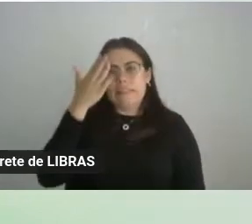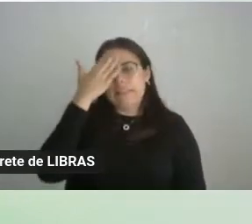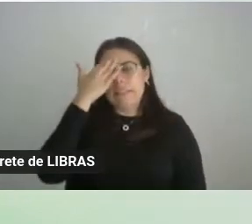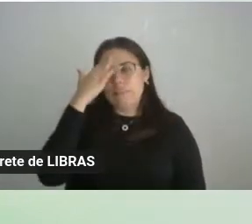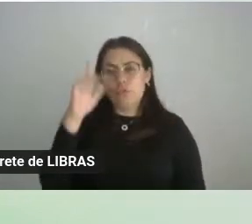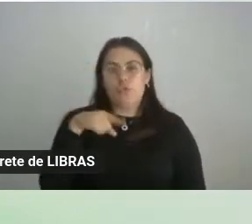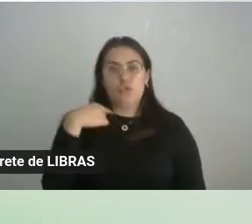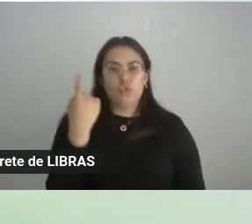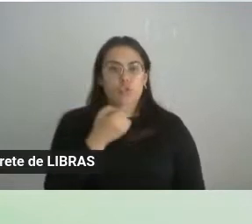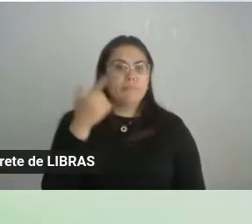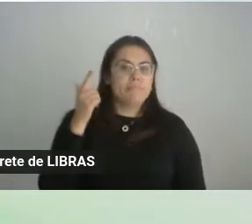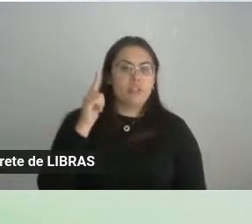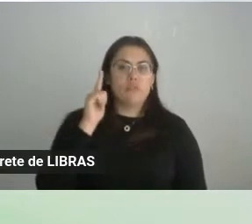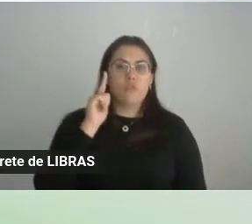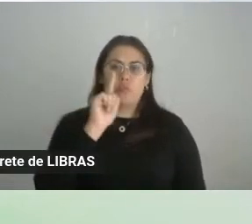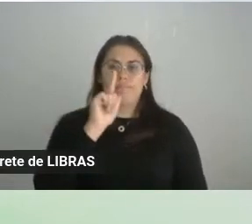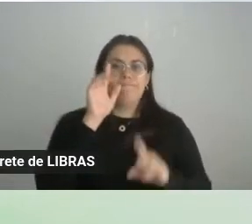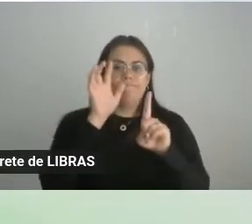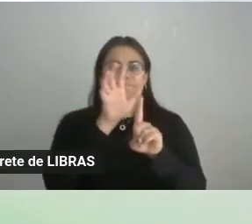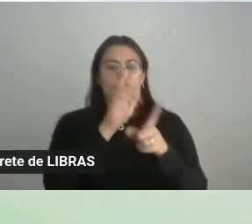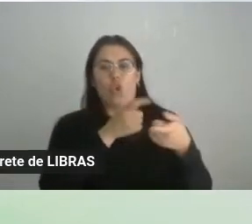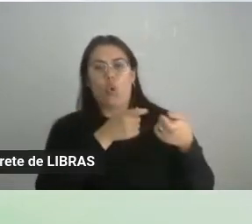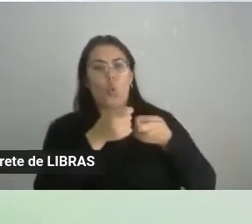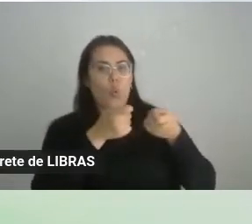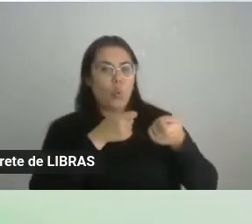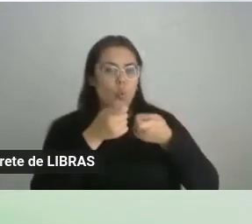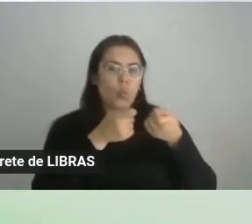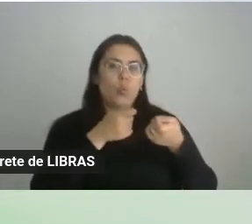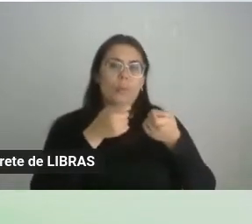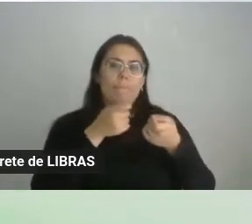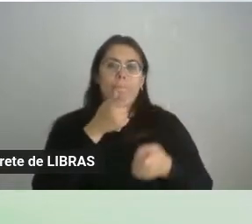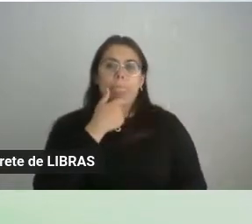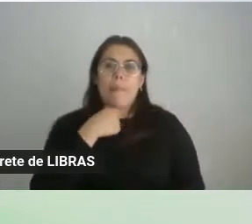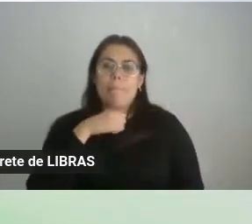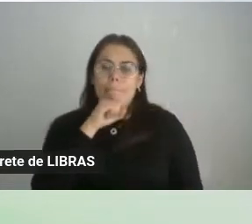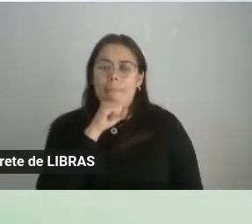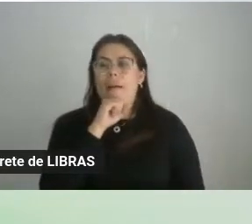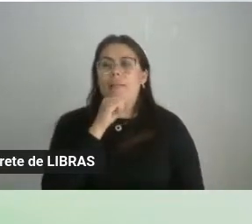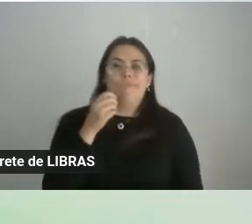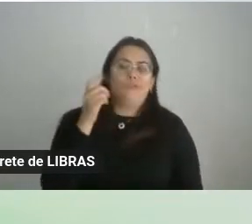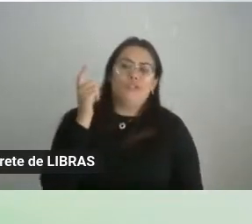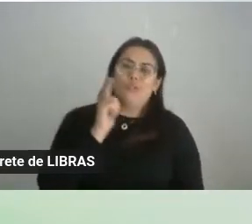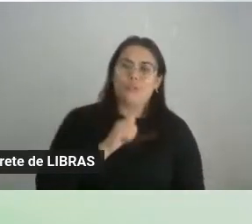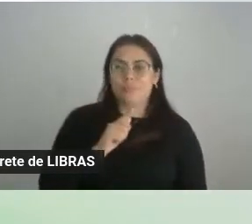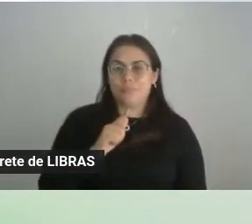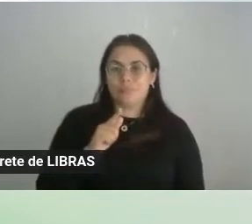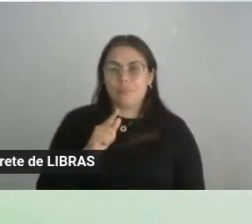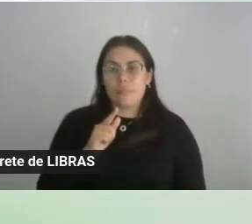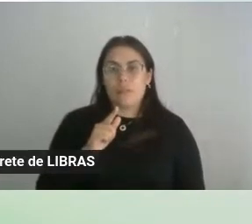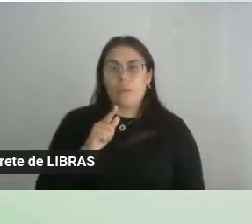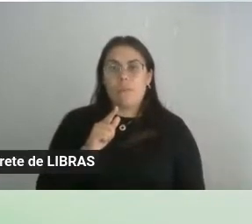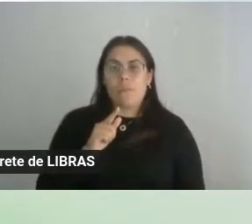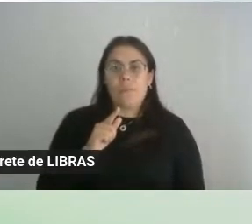conseguir interferir ou controlar a atuação dos pais ou dos familiares dessa criança. Nisso, a gente